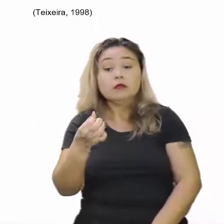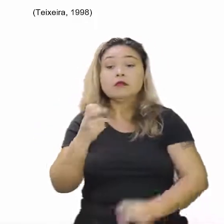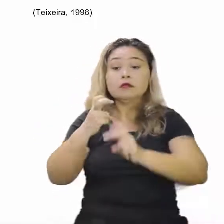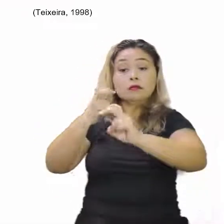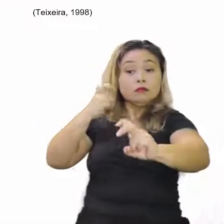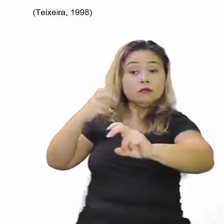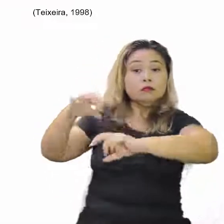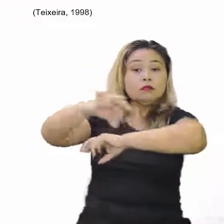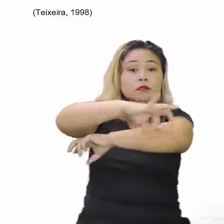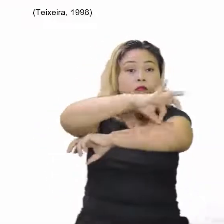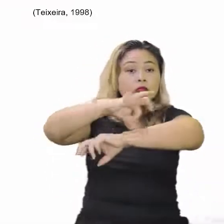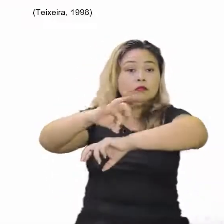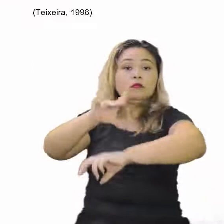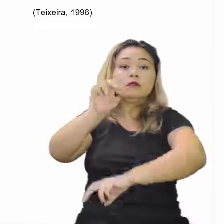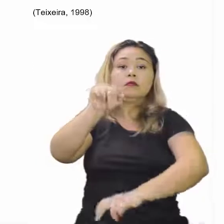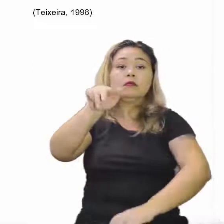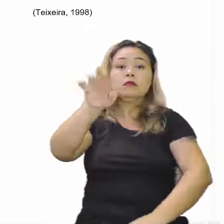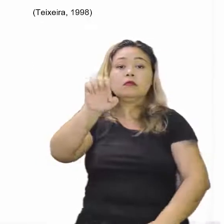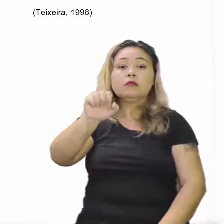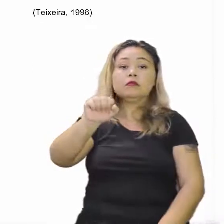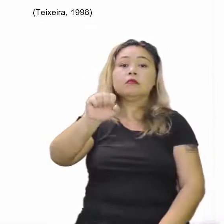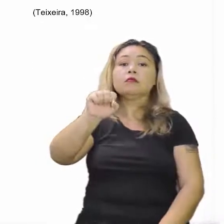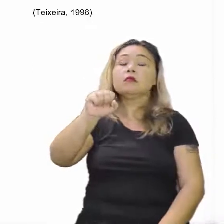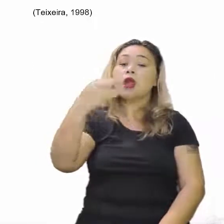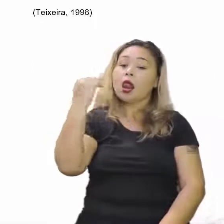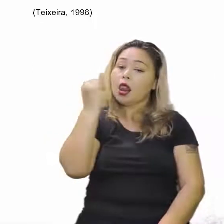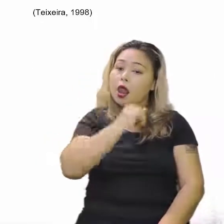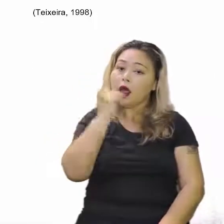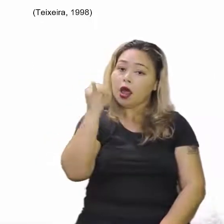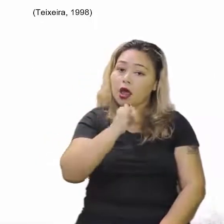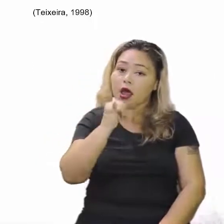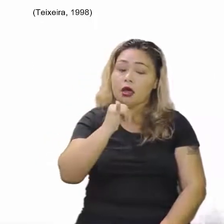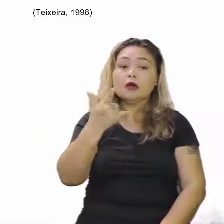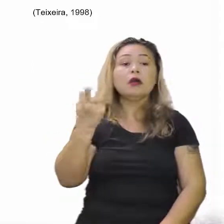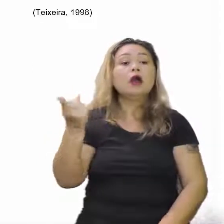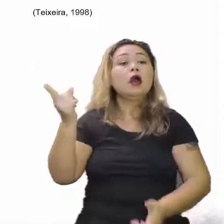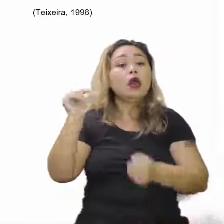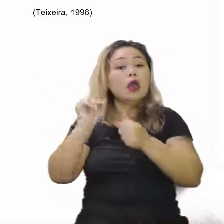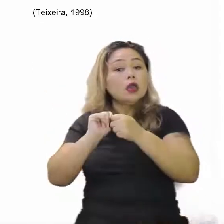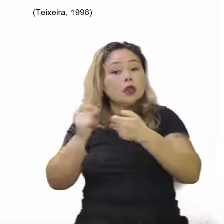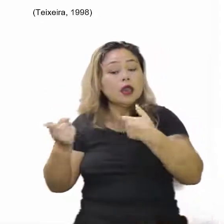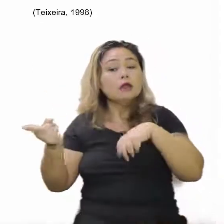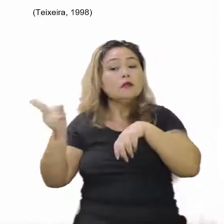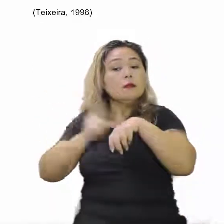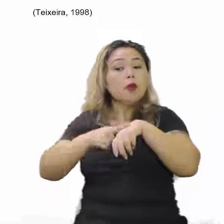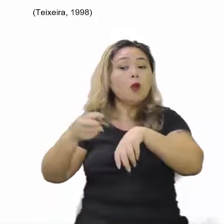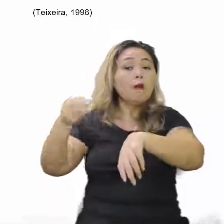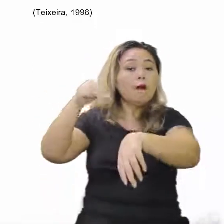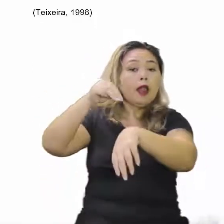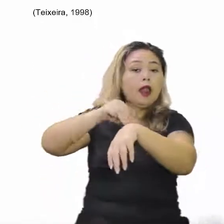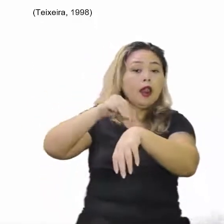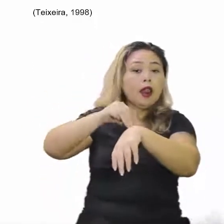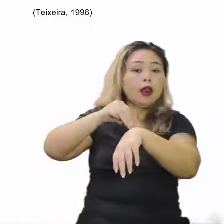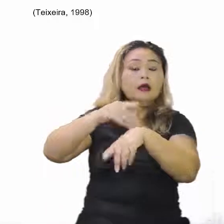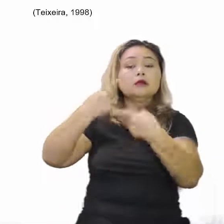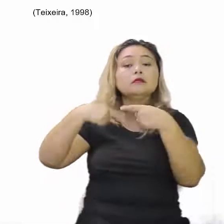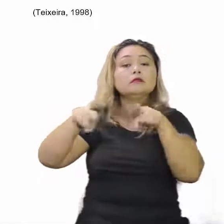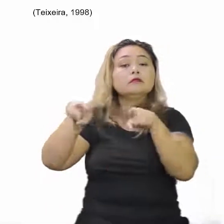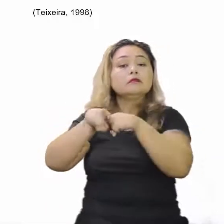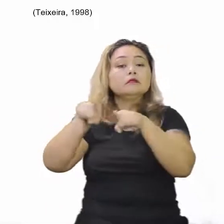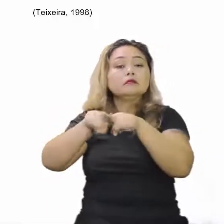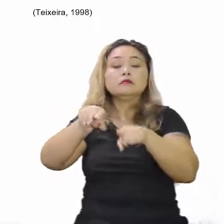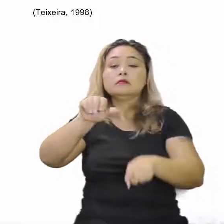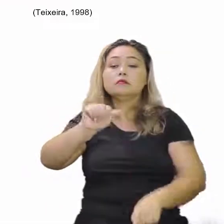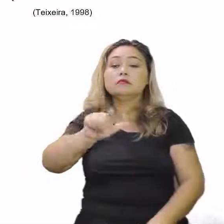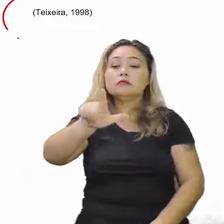da obra eram Domingos Saborsetti, italiano, foi vítima de malária, e Alexandre José de Souza, português.